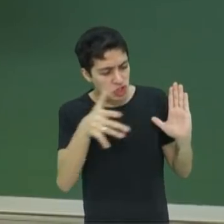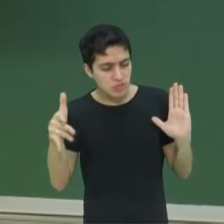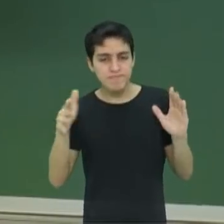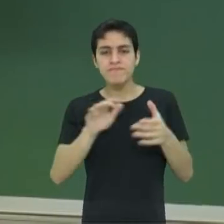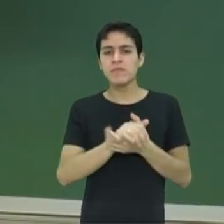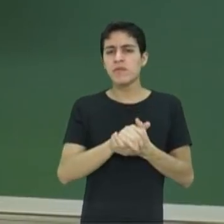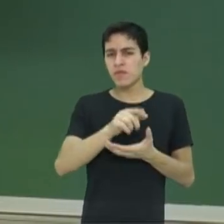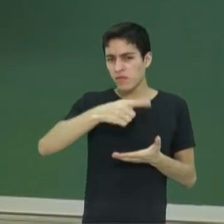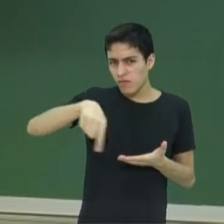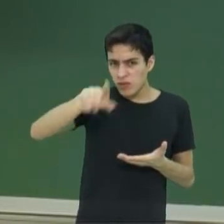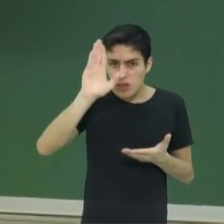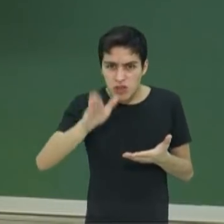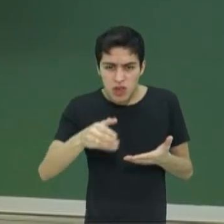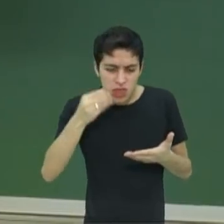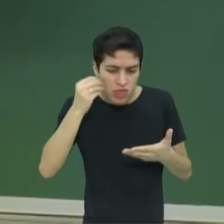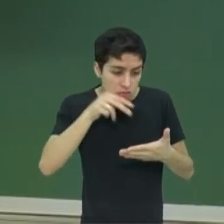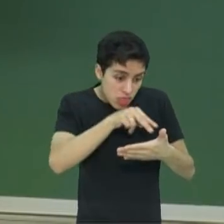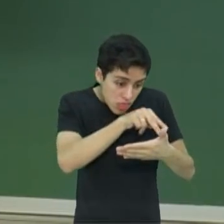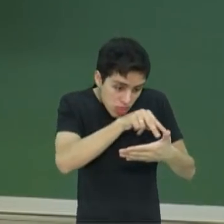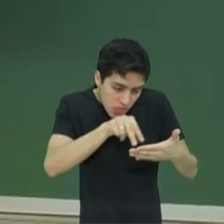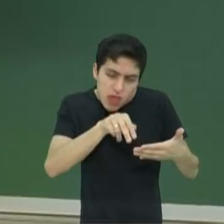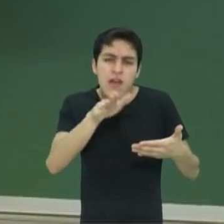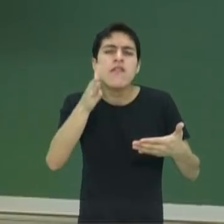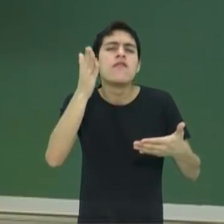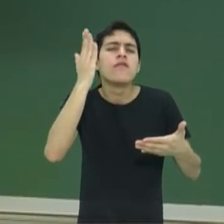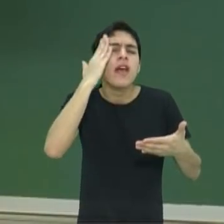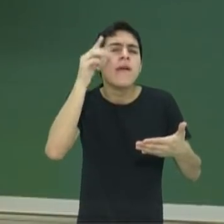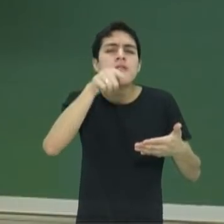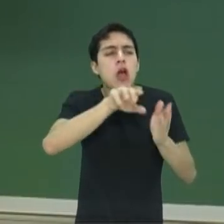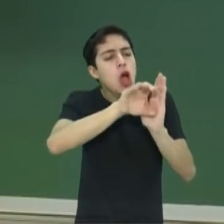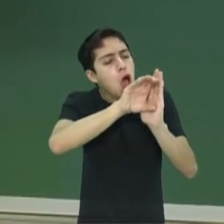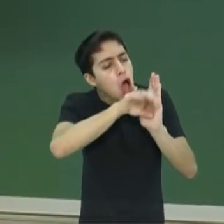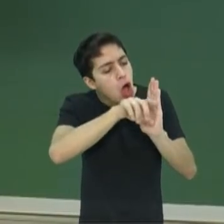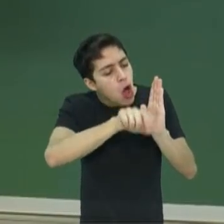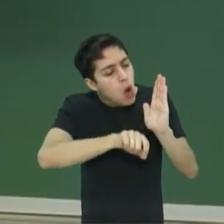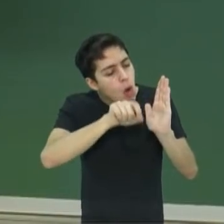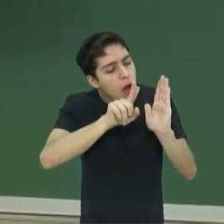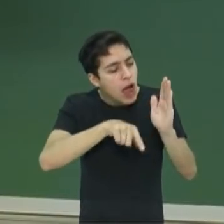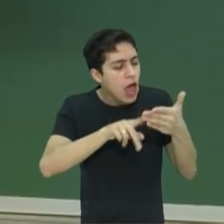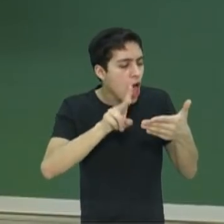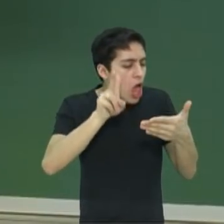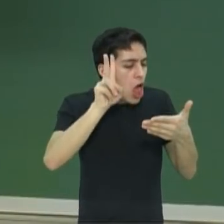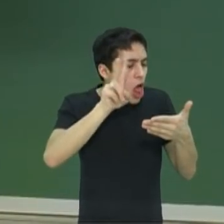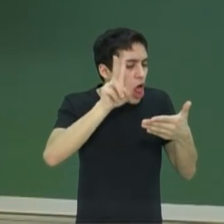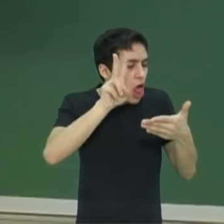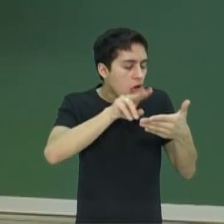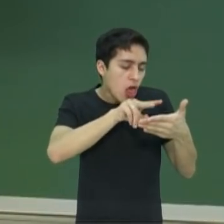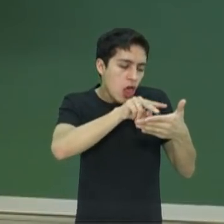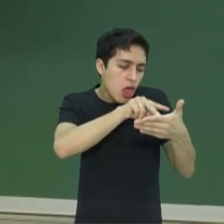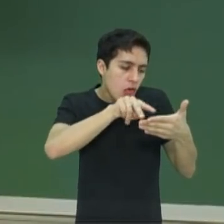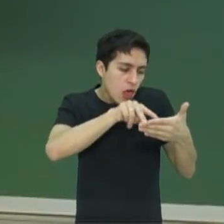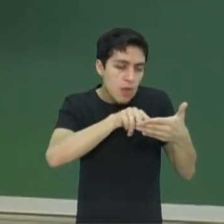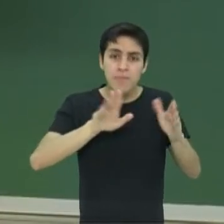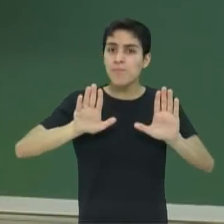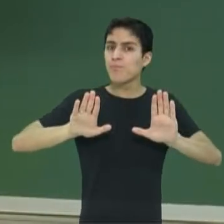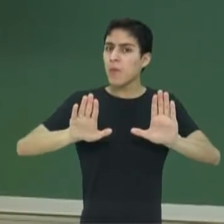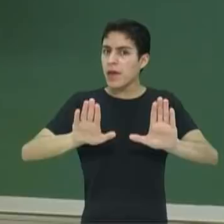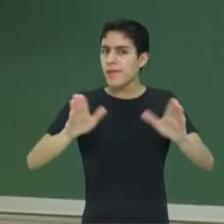crônica, você sabe definir, conceituar o que é uma crônica? Nós temos aqui uma definição, veja